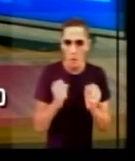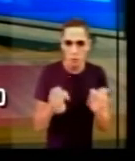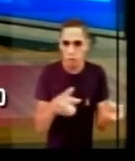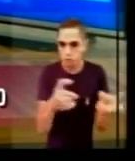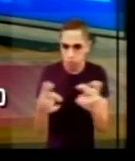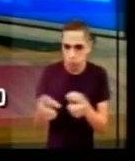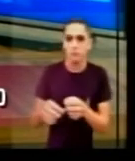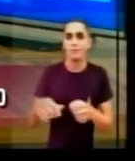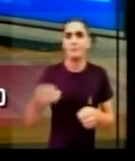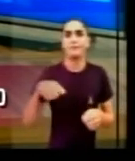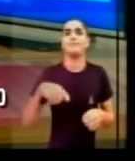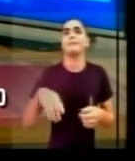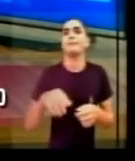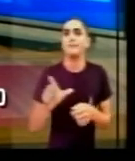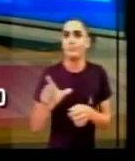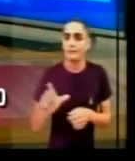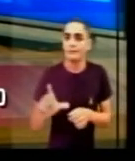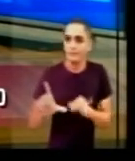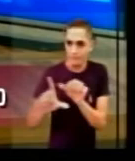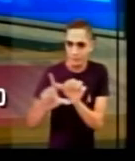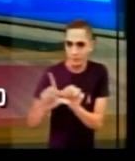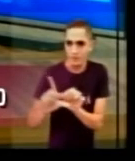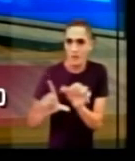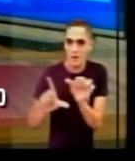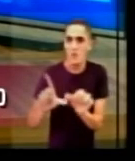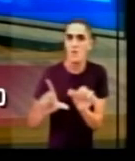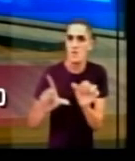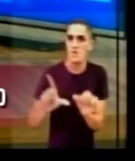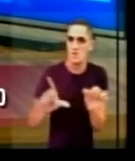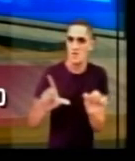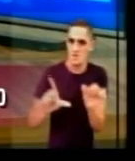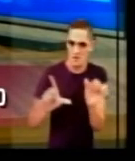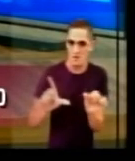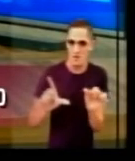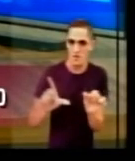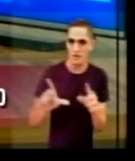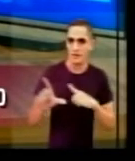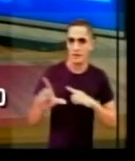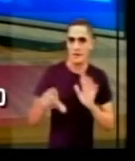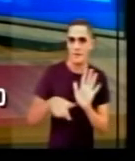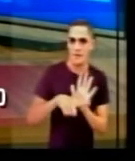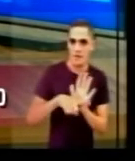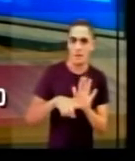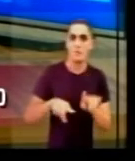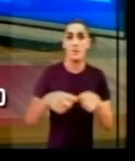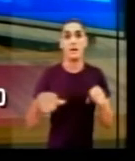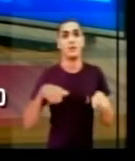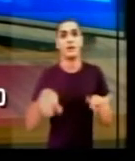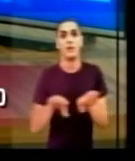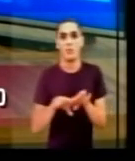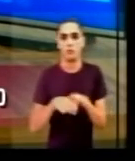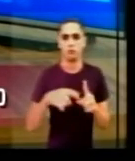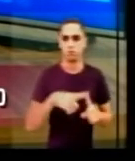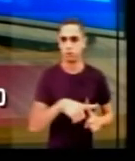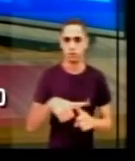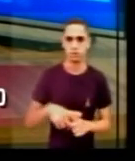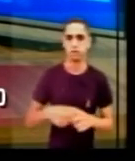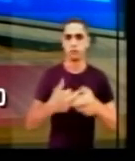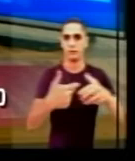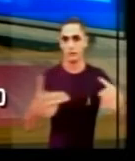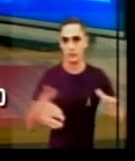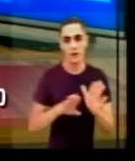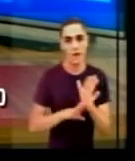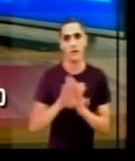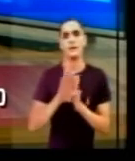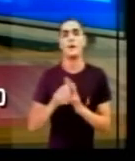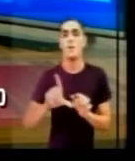do que essa proporção aqui, que tem bastante negativo, bastante positivo. Então, essa